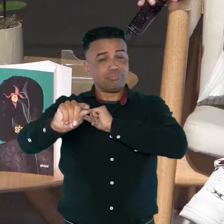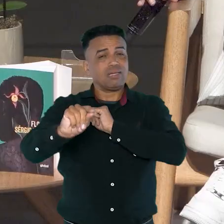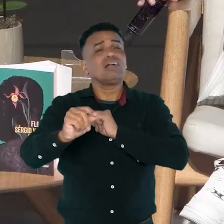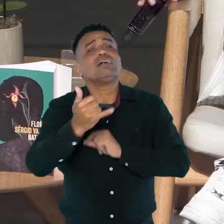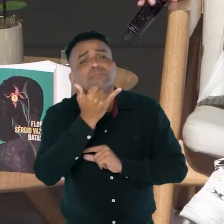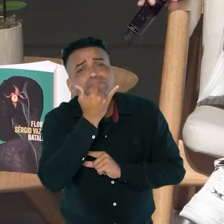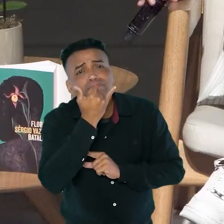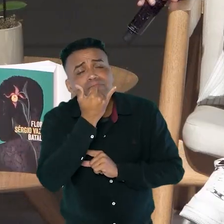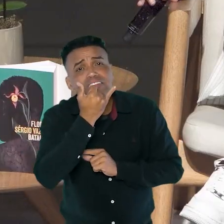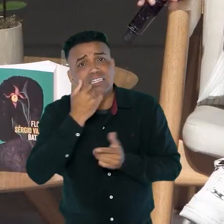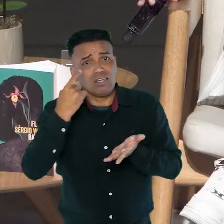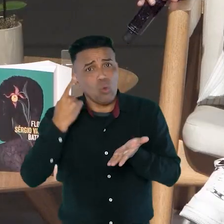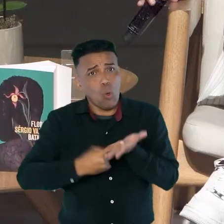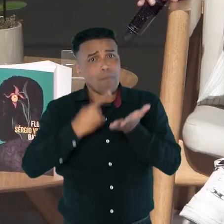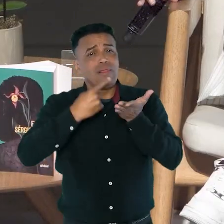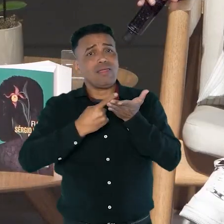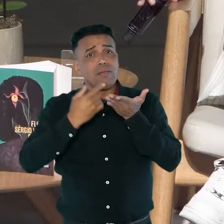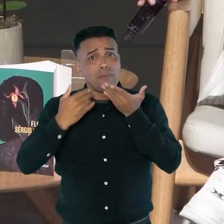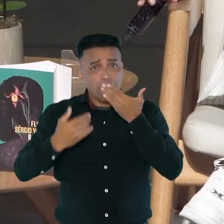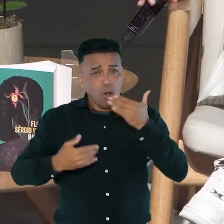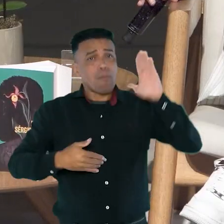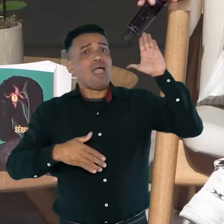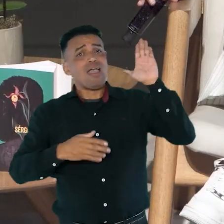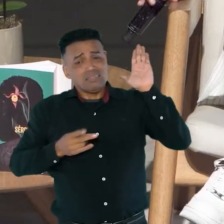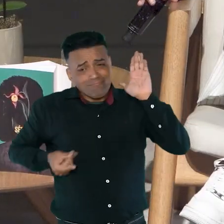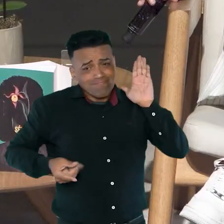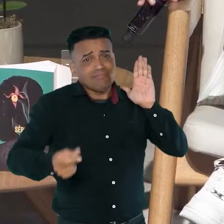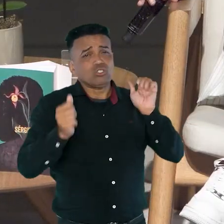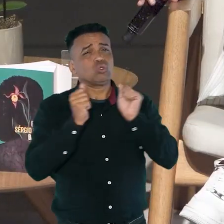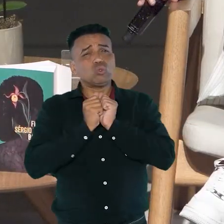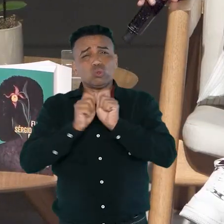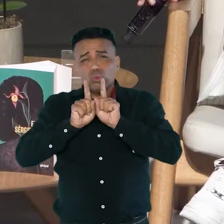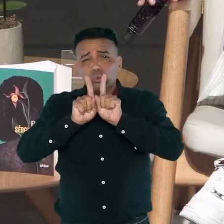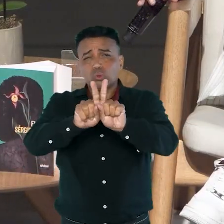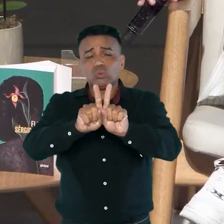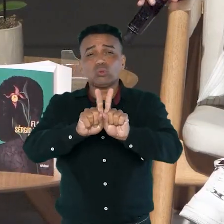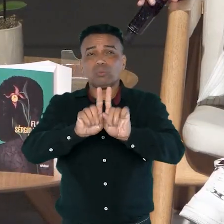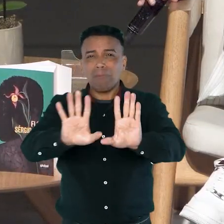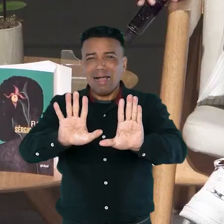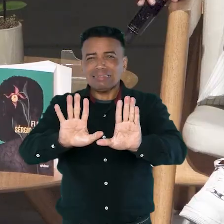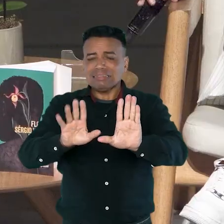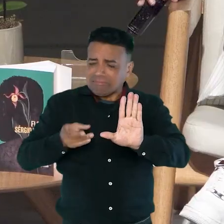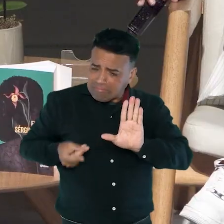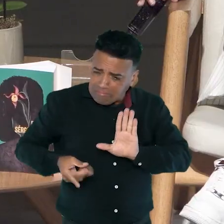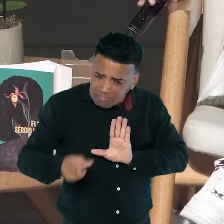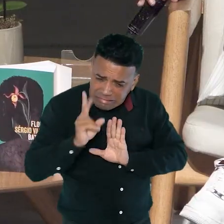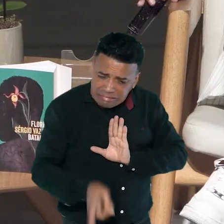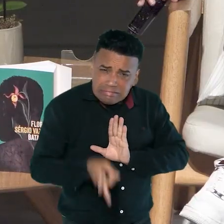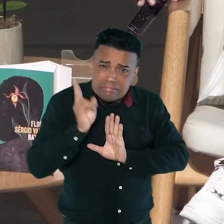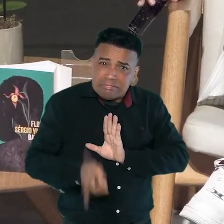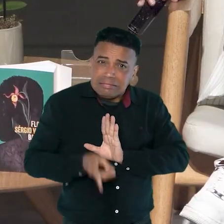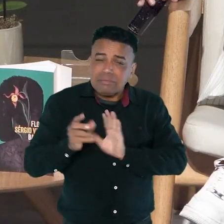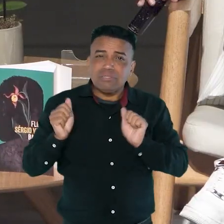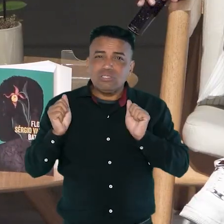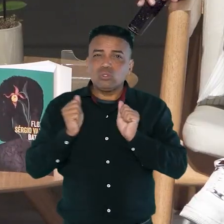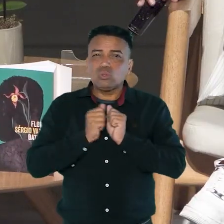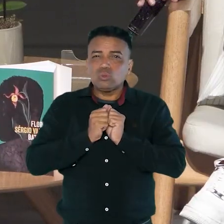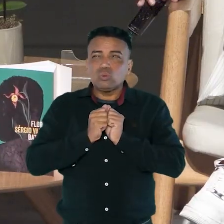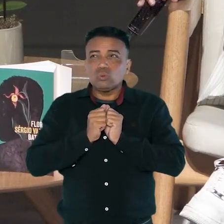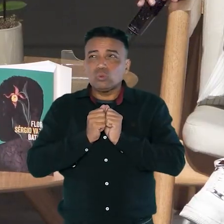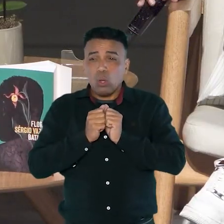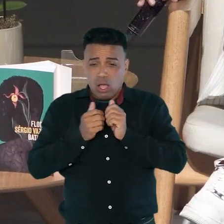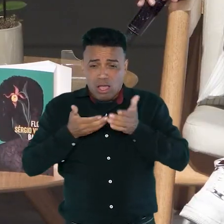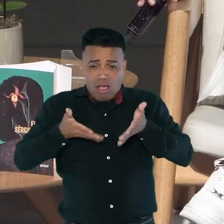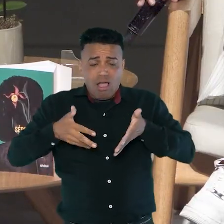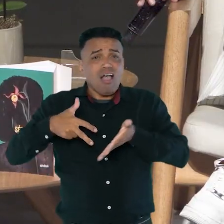perdão se por acaso não cumpri a promessa da eternidade. Porém, fui eterno todas as vezes que